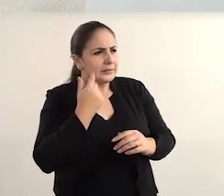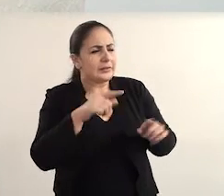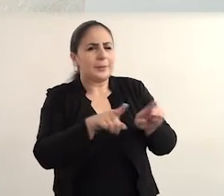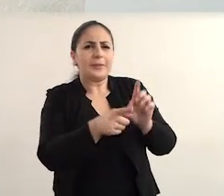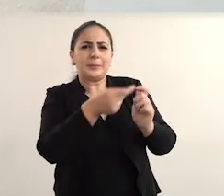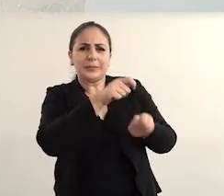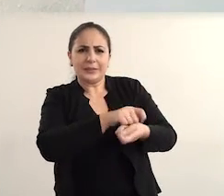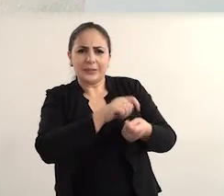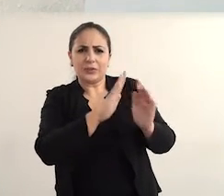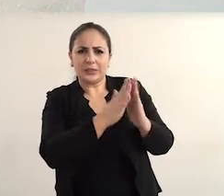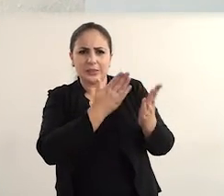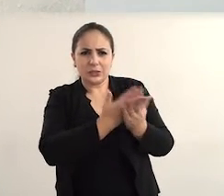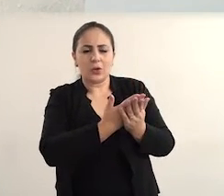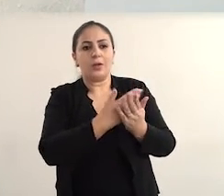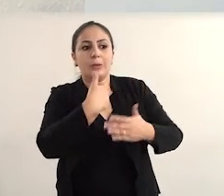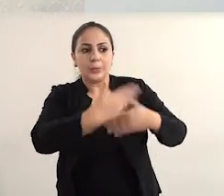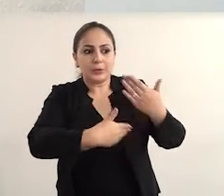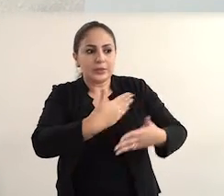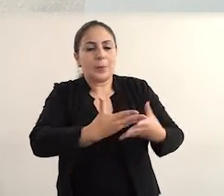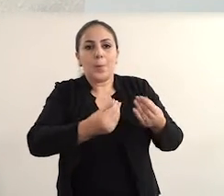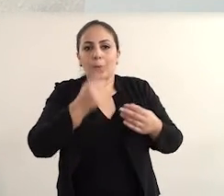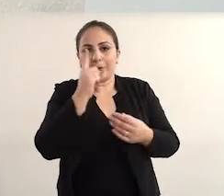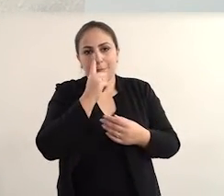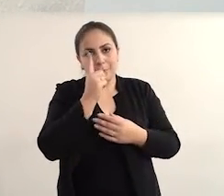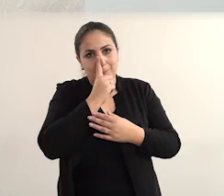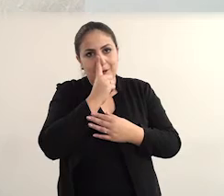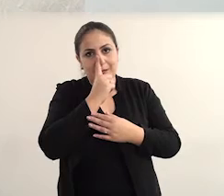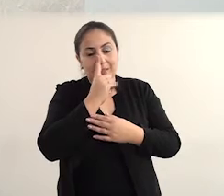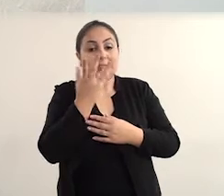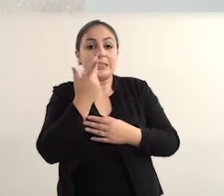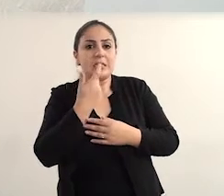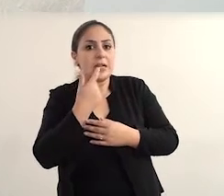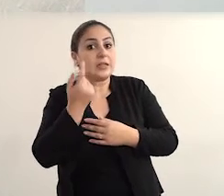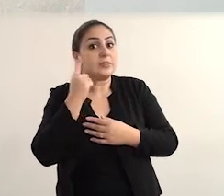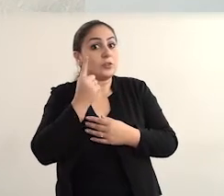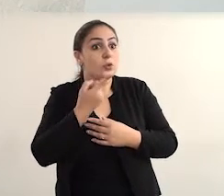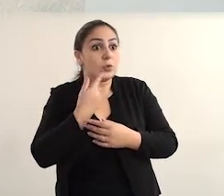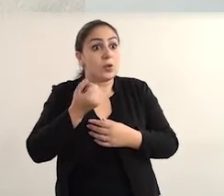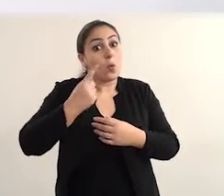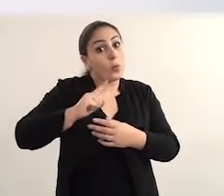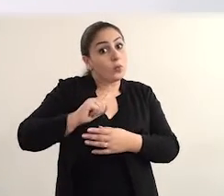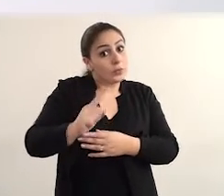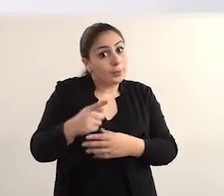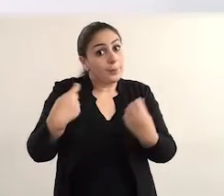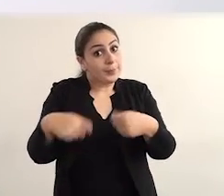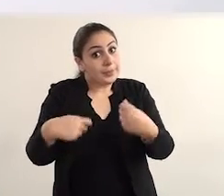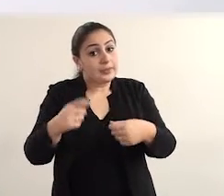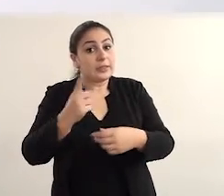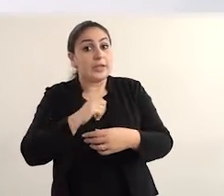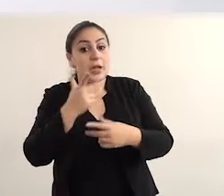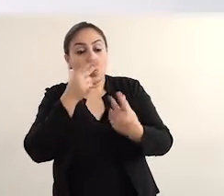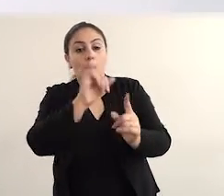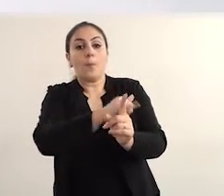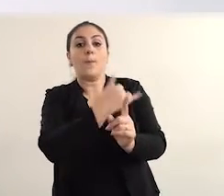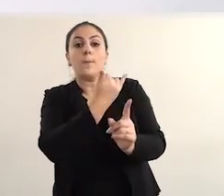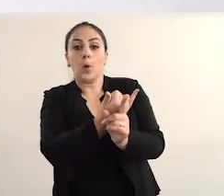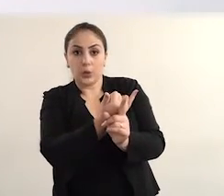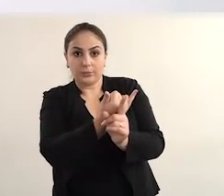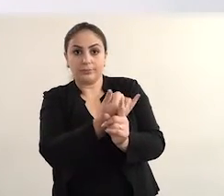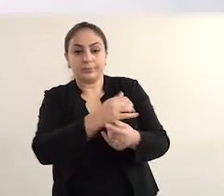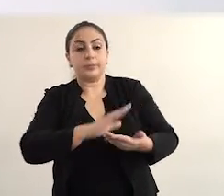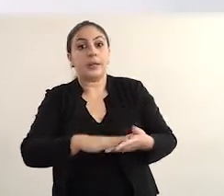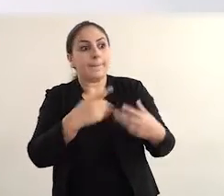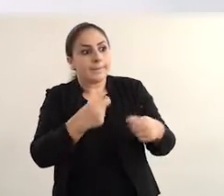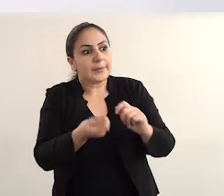passa pelo processo que muitas mães, seja de crianças surdas ou não, precisam enfrentar, que é o bullying. Eles têm que